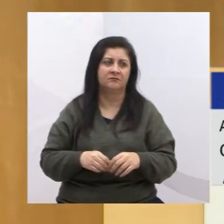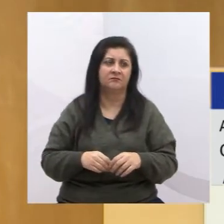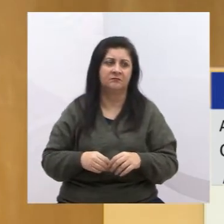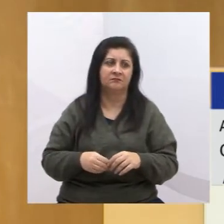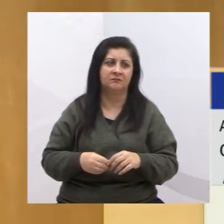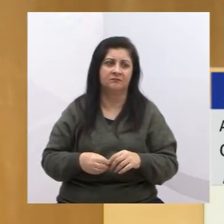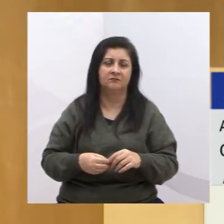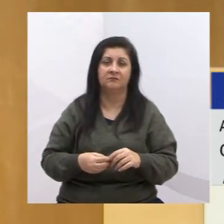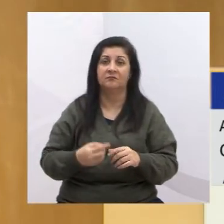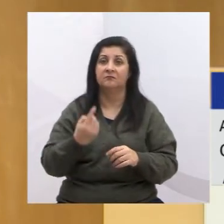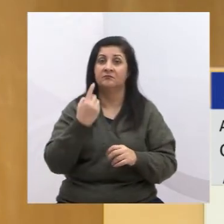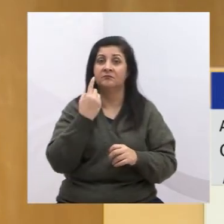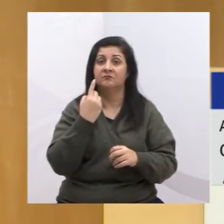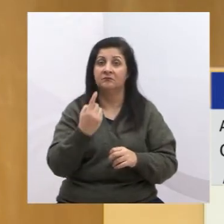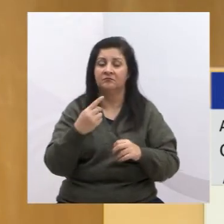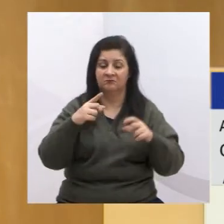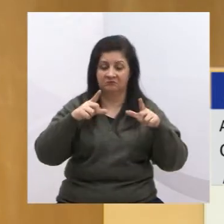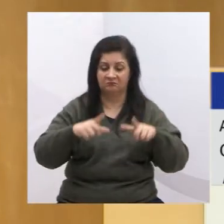Foi o único local.